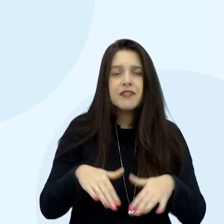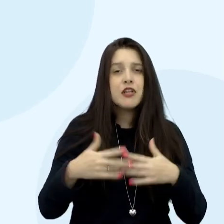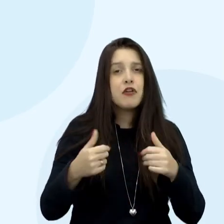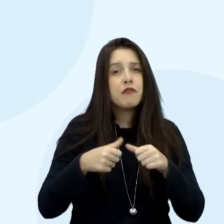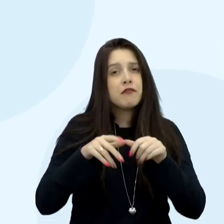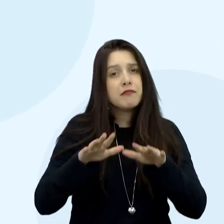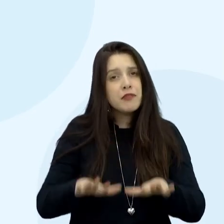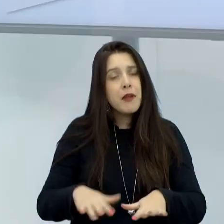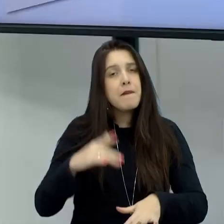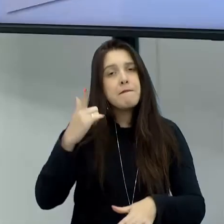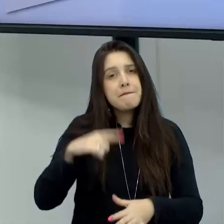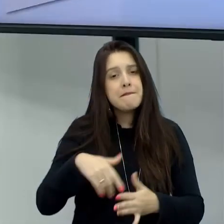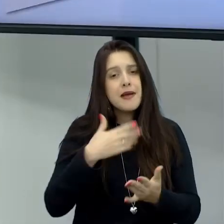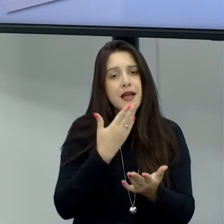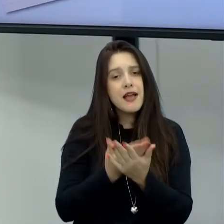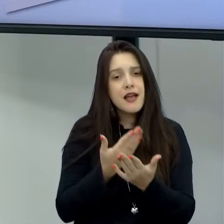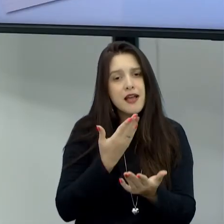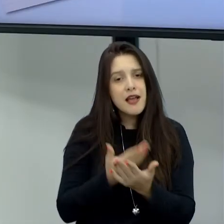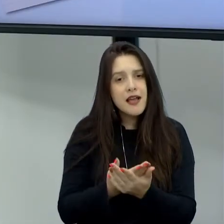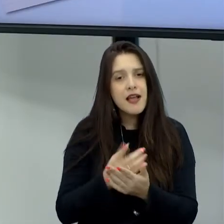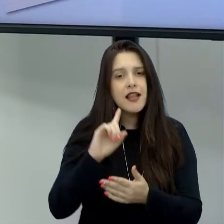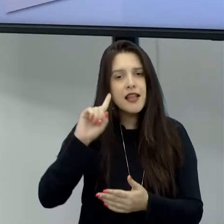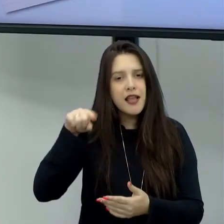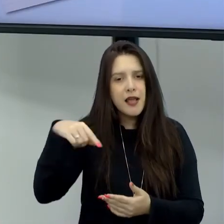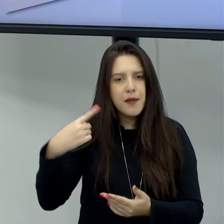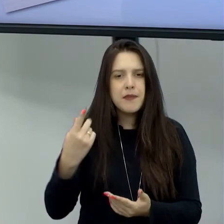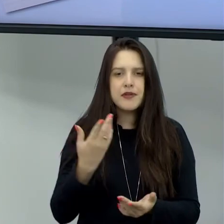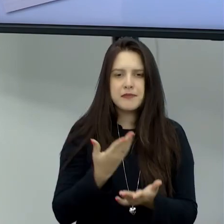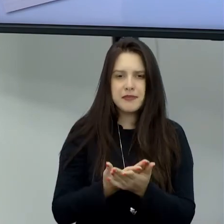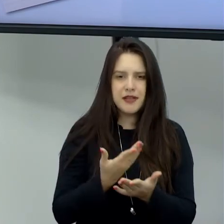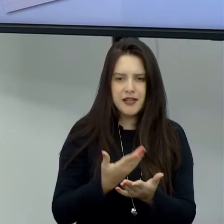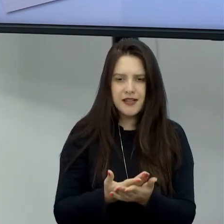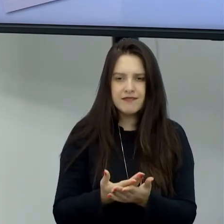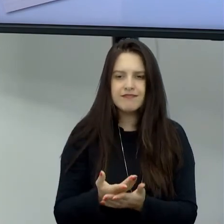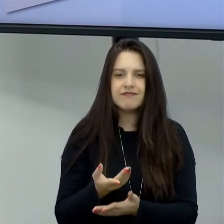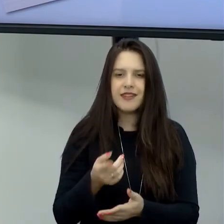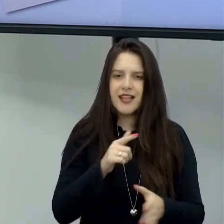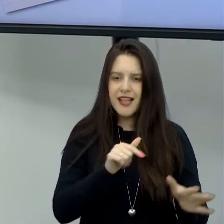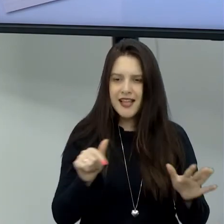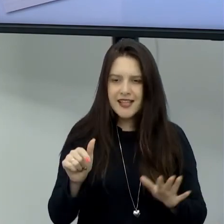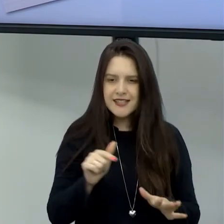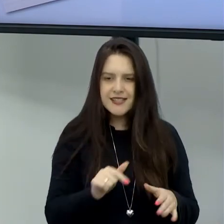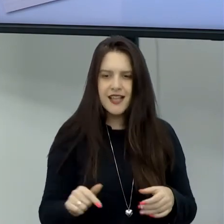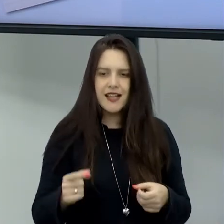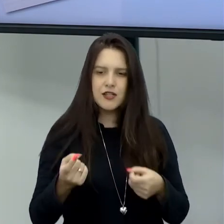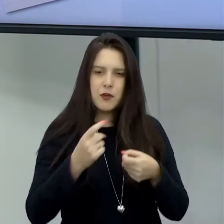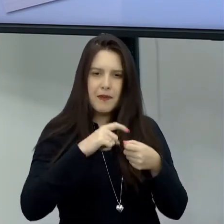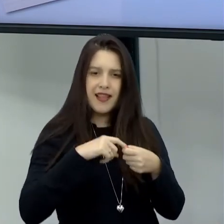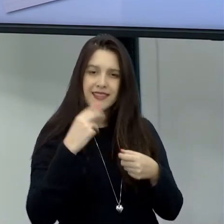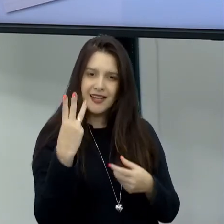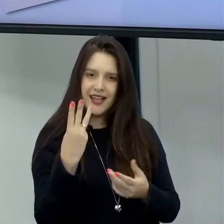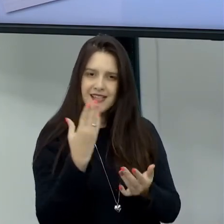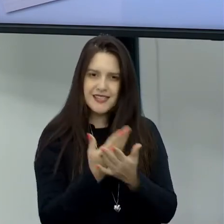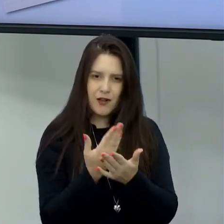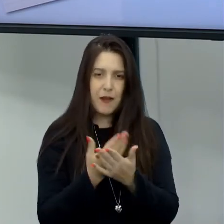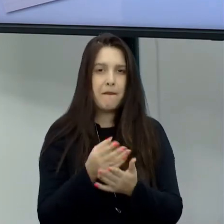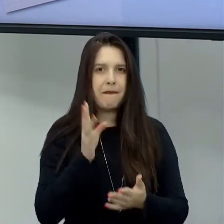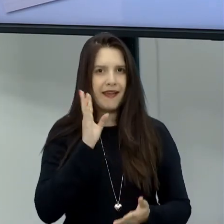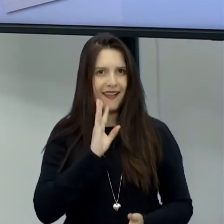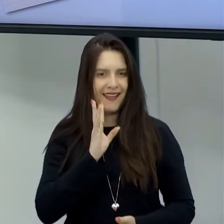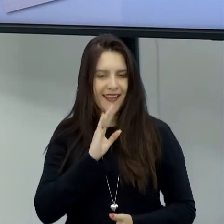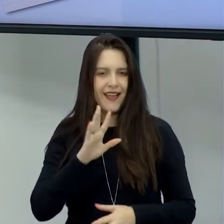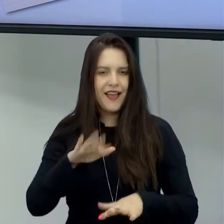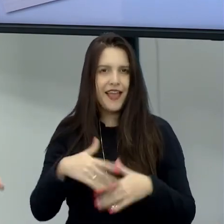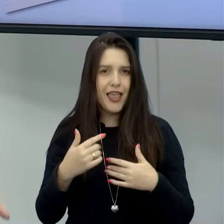aí? Mais uma aula sem na próxima. Então, a gente tem aí para essa semana de retomada 3 aulas bem bacanas que